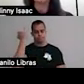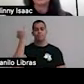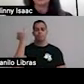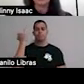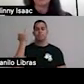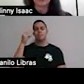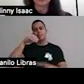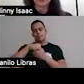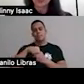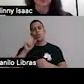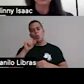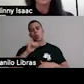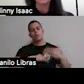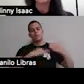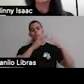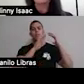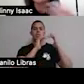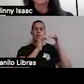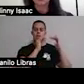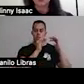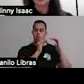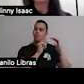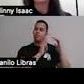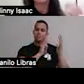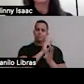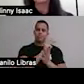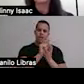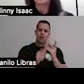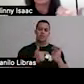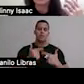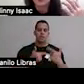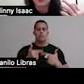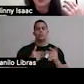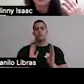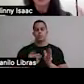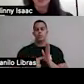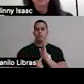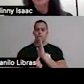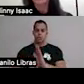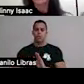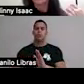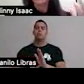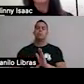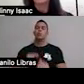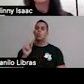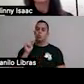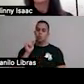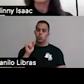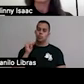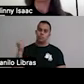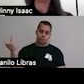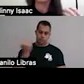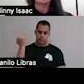diz respeito ao desenvolvimento cerebral. Então, diversos trabalhos já mostram, já demonstram a importância